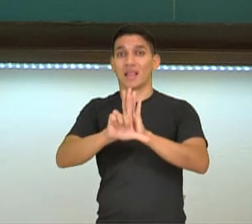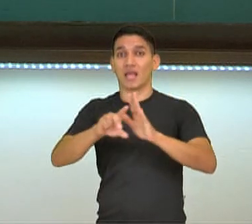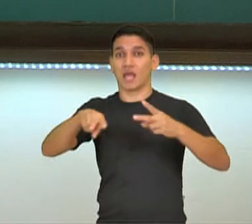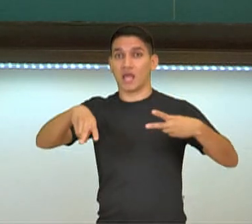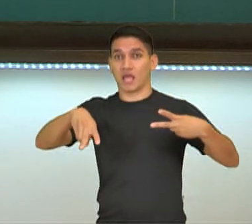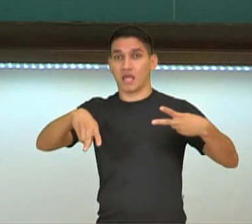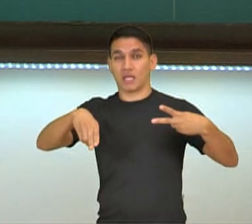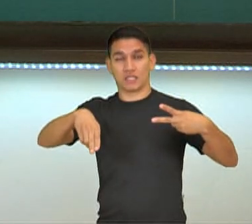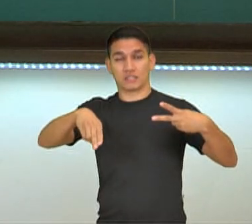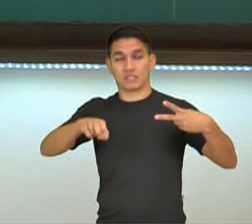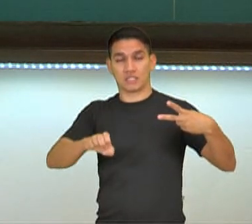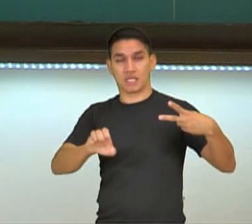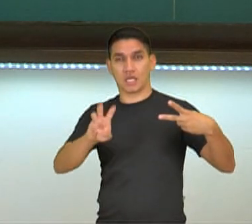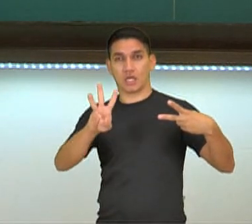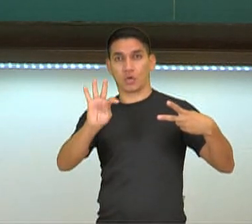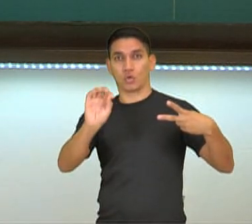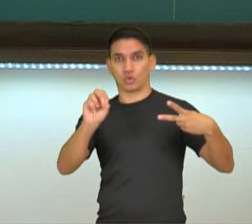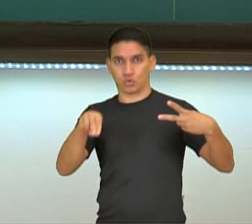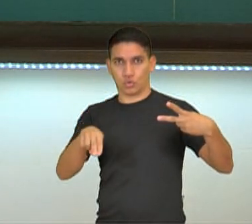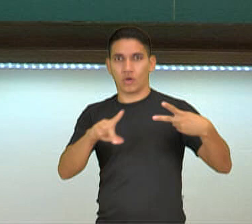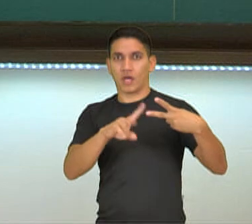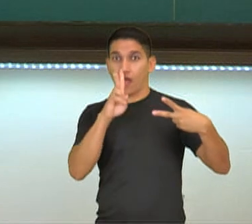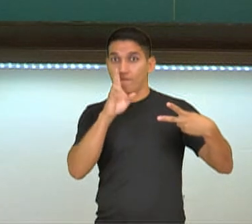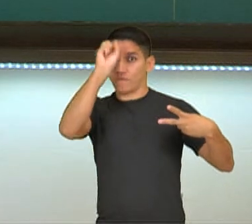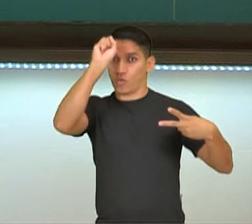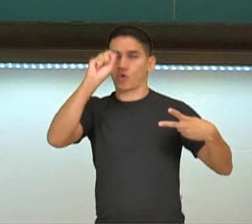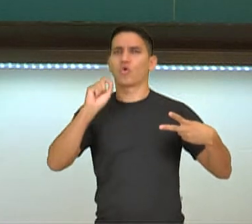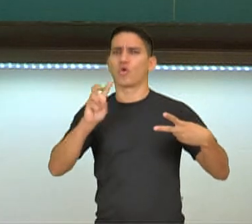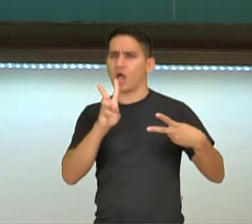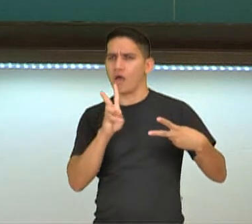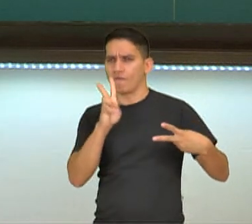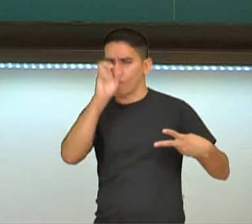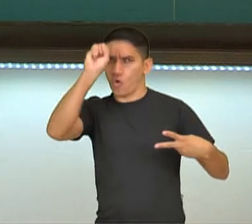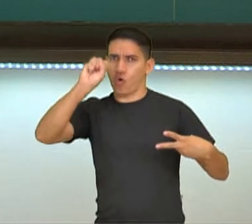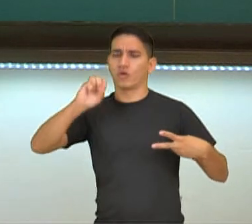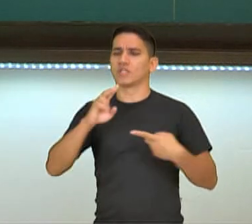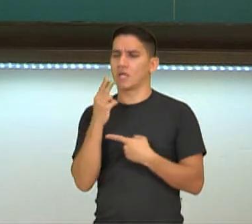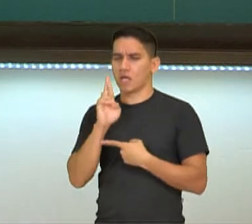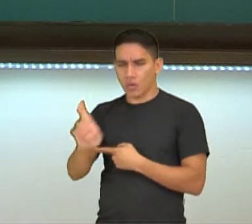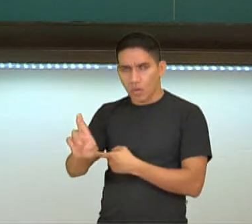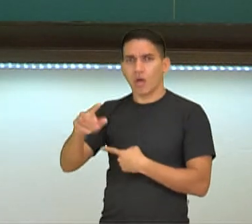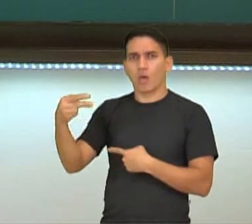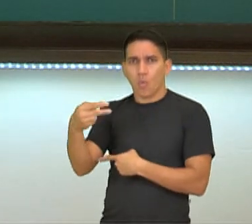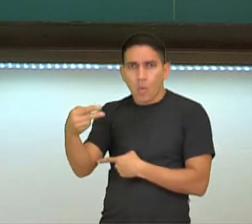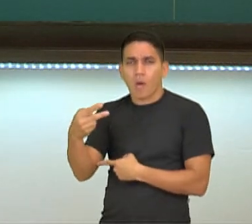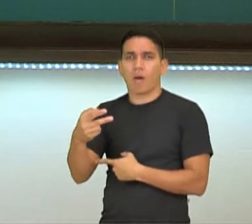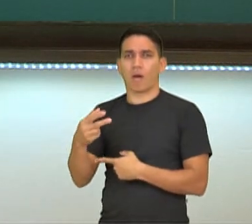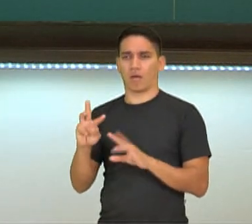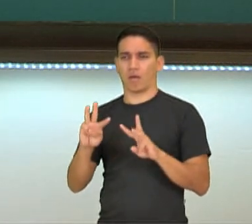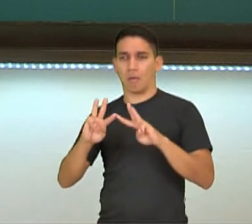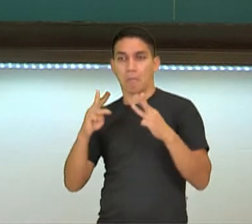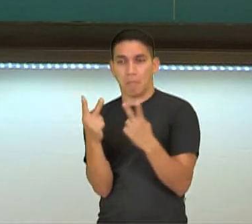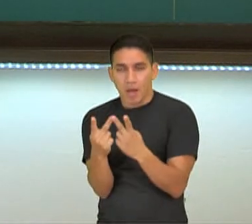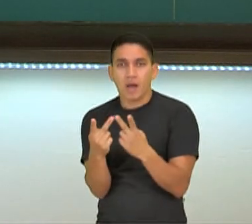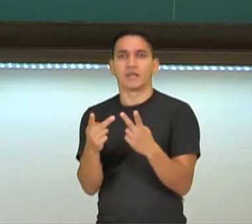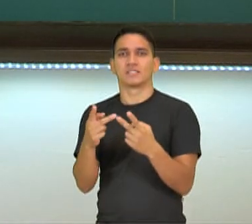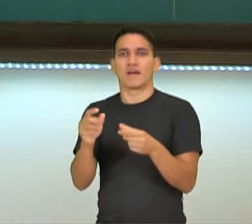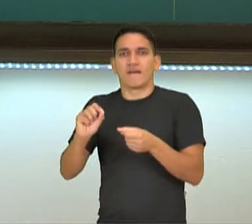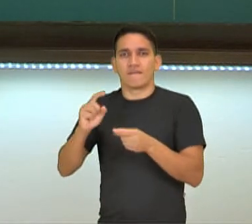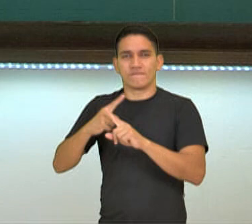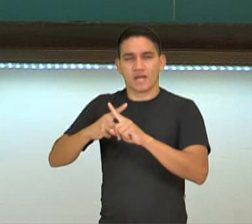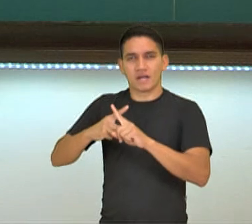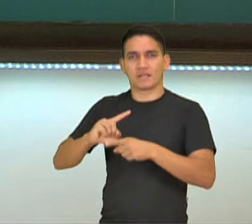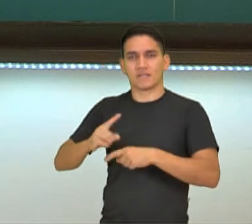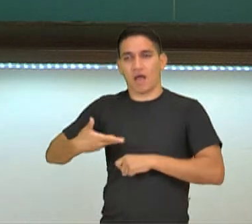famosa equaçãozinha, força igual a massa vezes aceleração, né? Toda força provoca a aceleração,